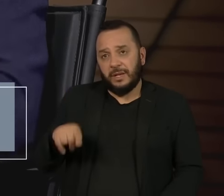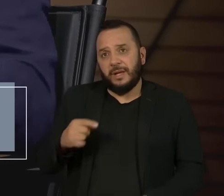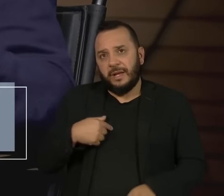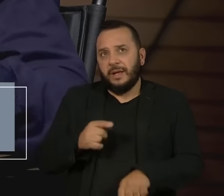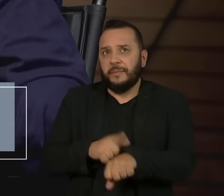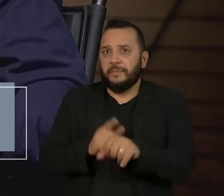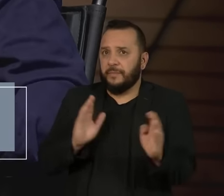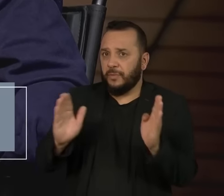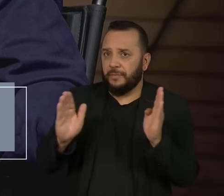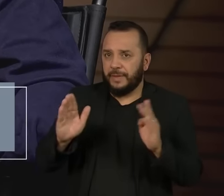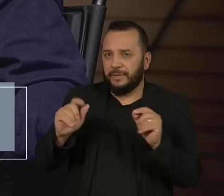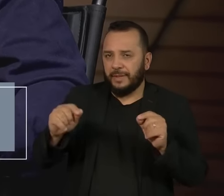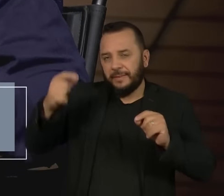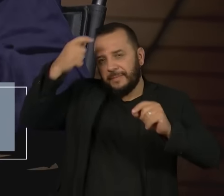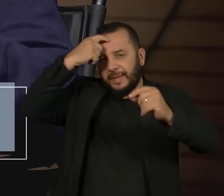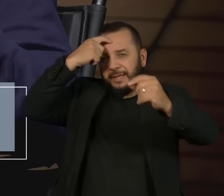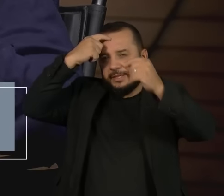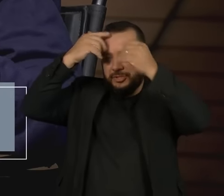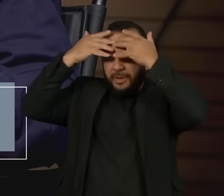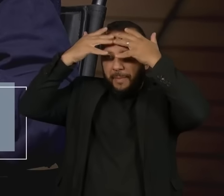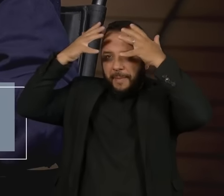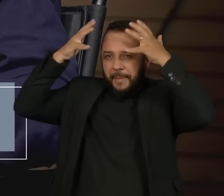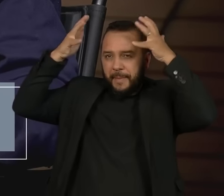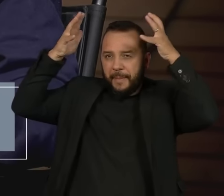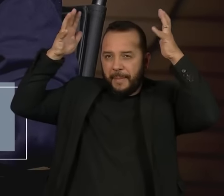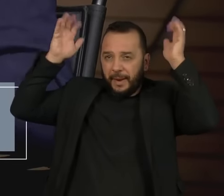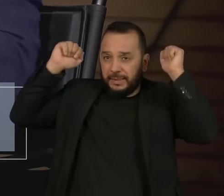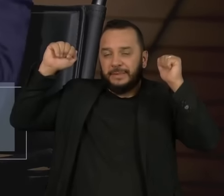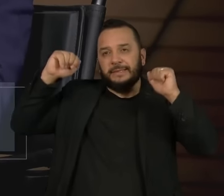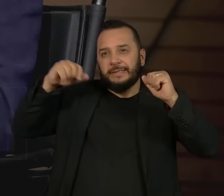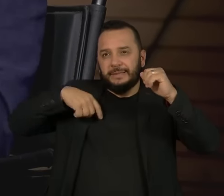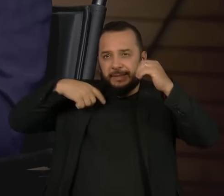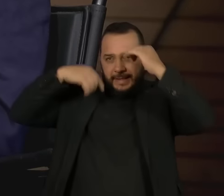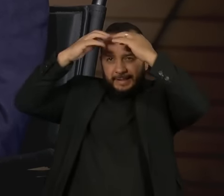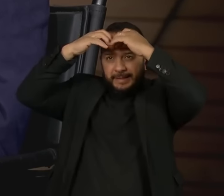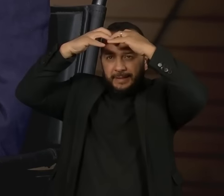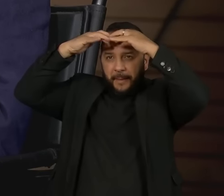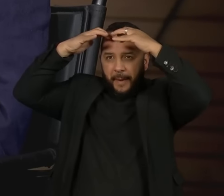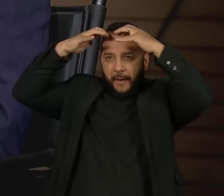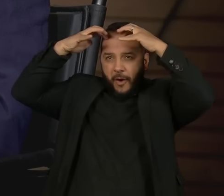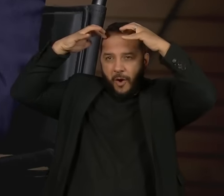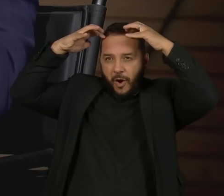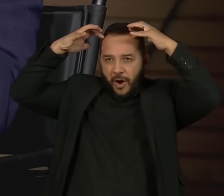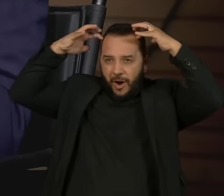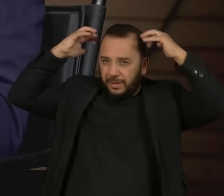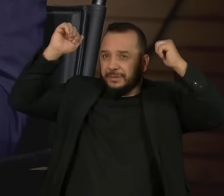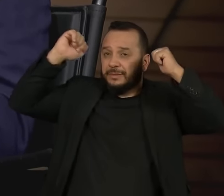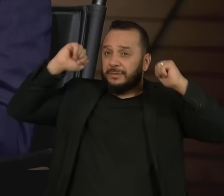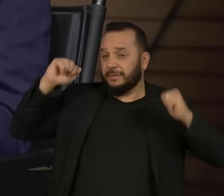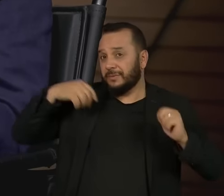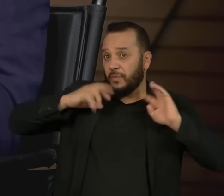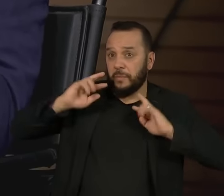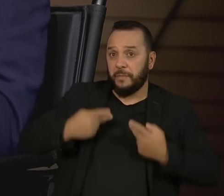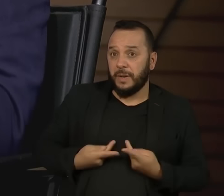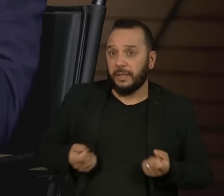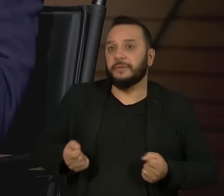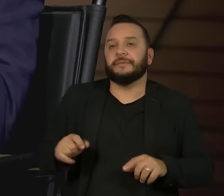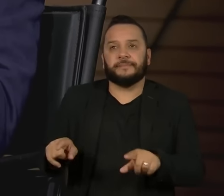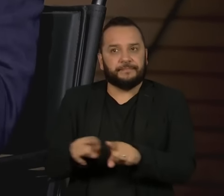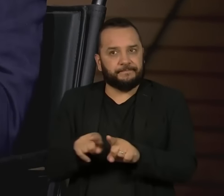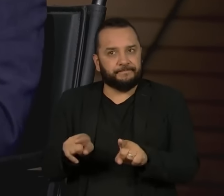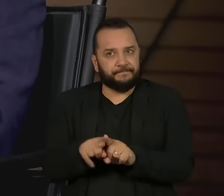da expansão da mente. E a expansão da mente, O que acontece, Rita? O ser humano e o mundo